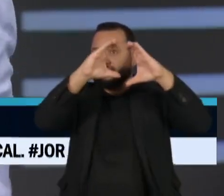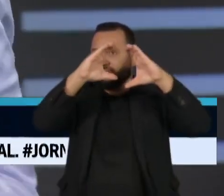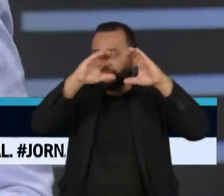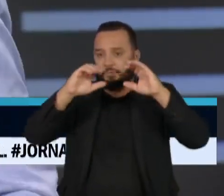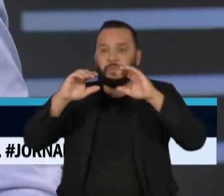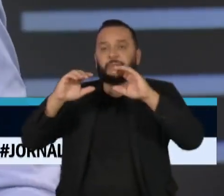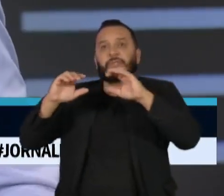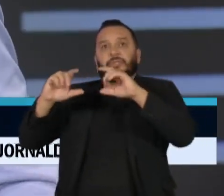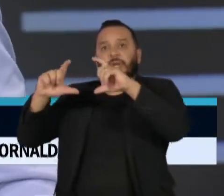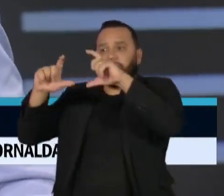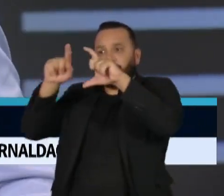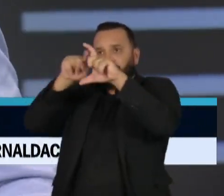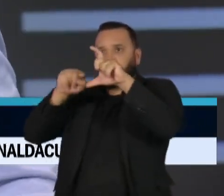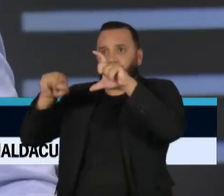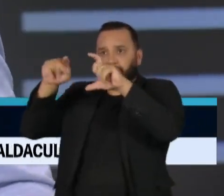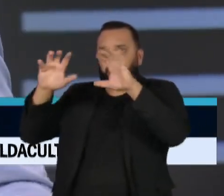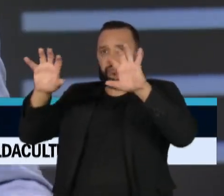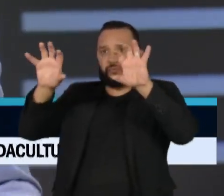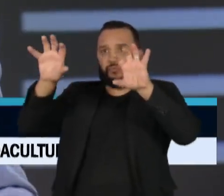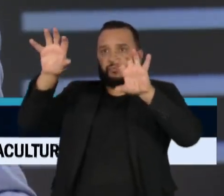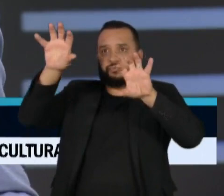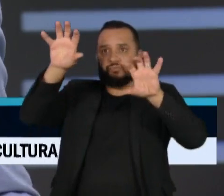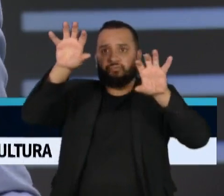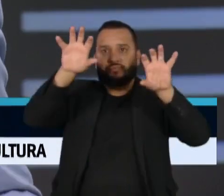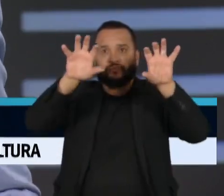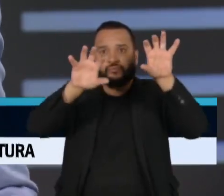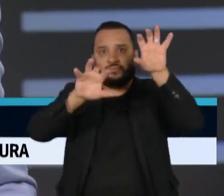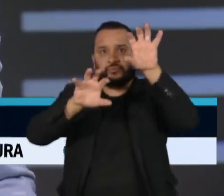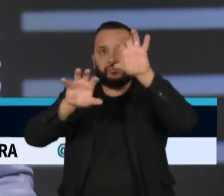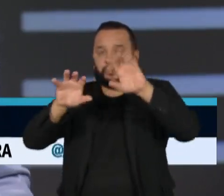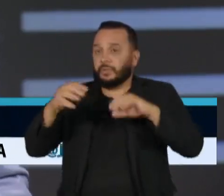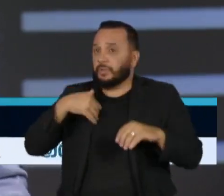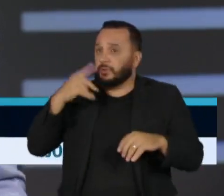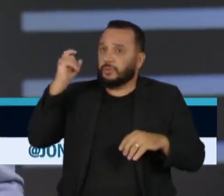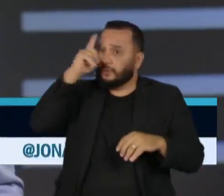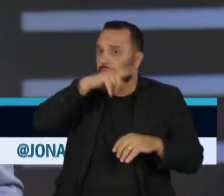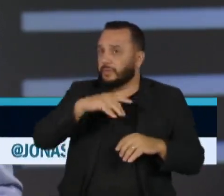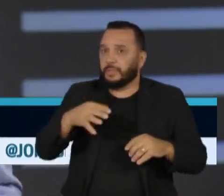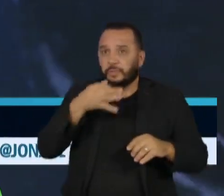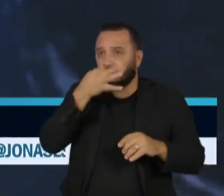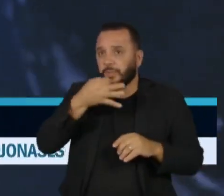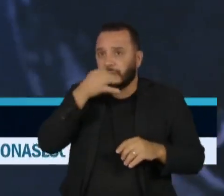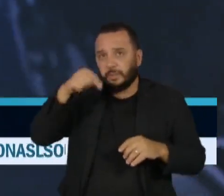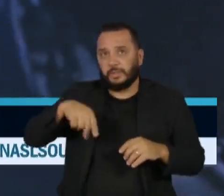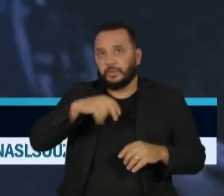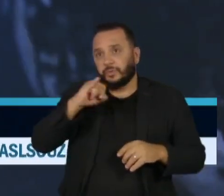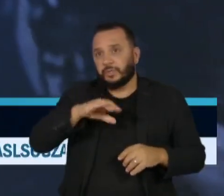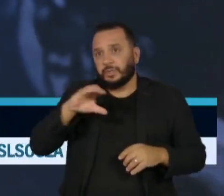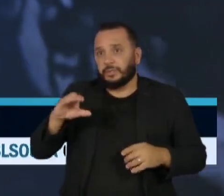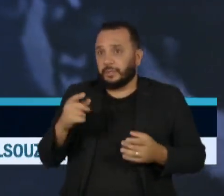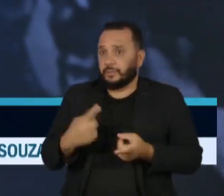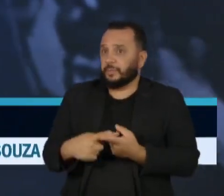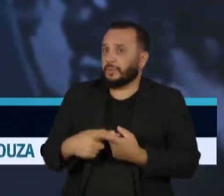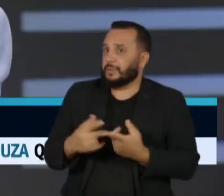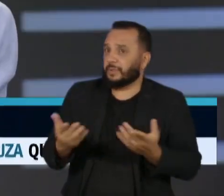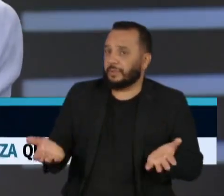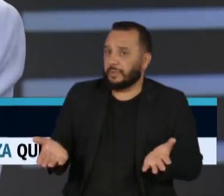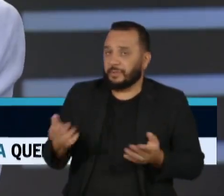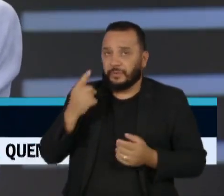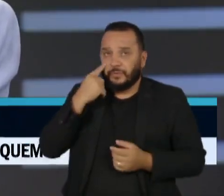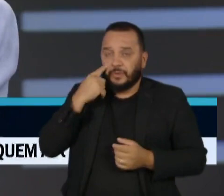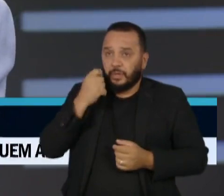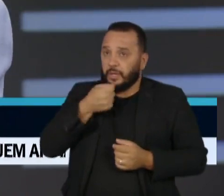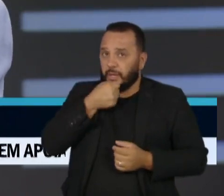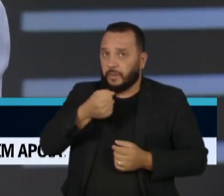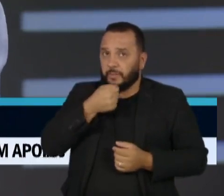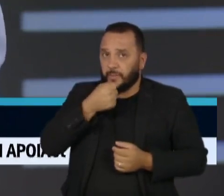É, comentar a realidade aqui no Jornal da Cultura está cada vez mais eletrizante, porque a gente presenciou um repórter